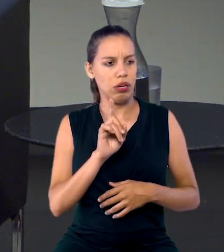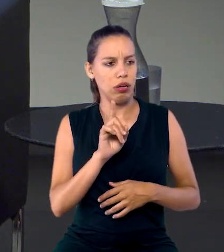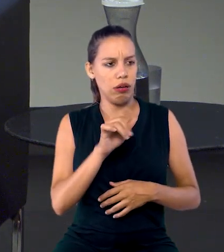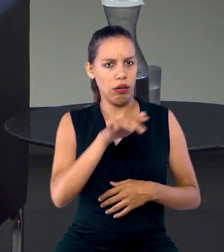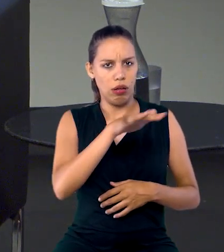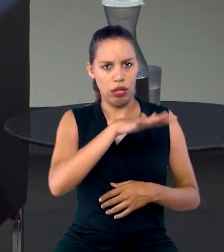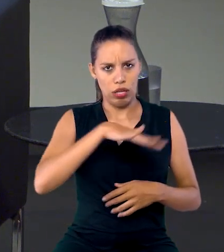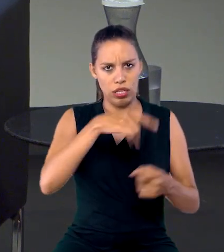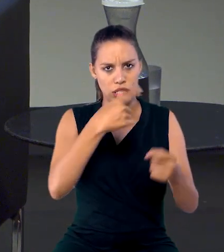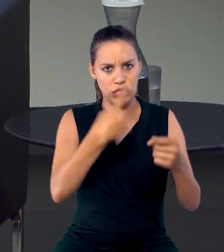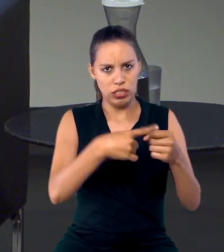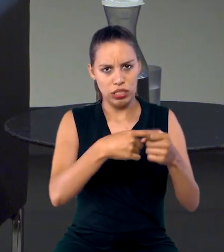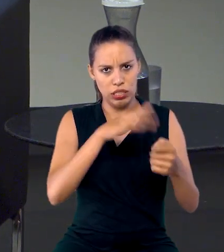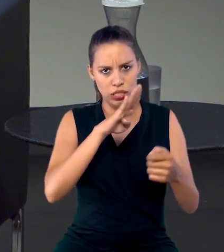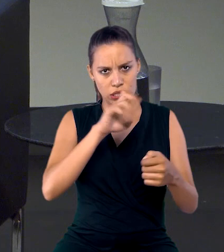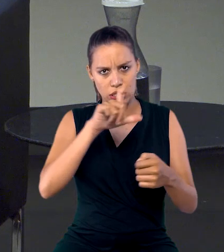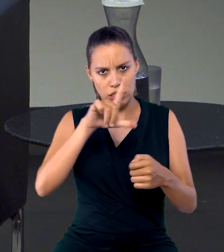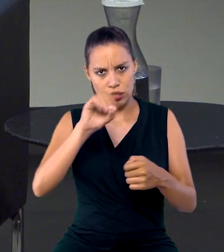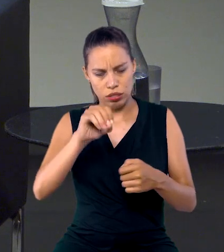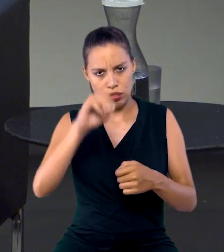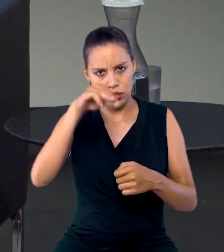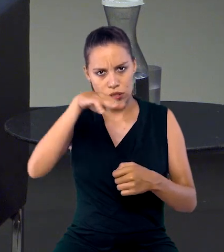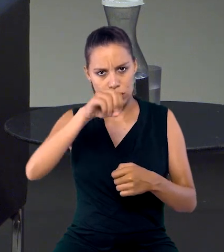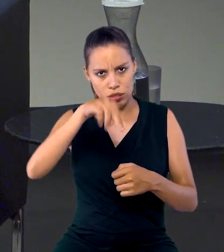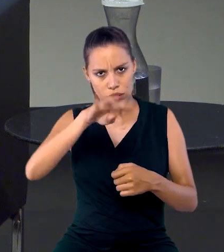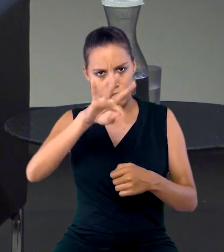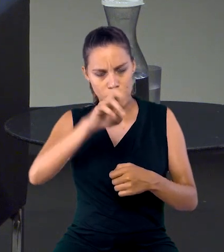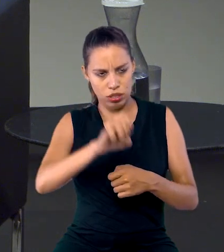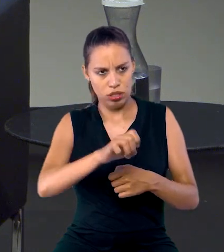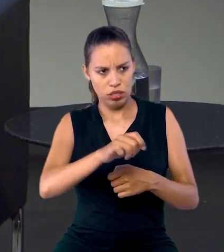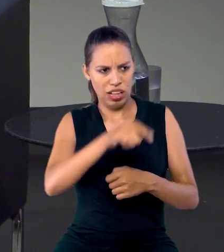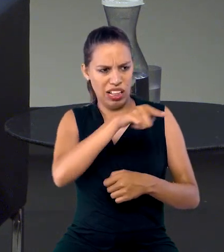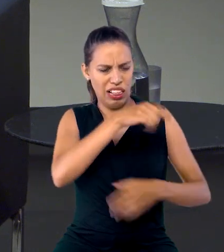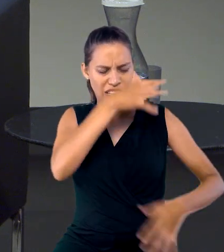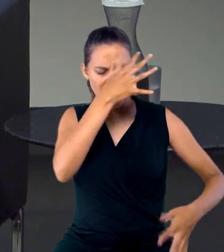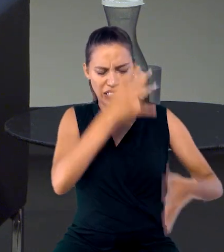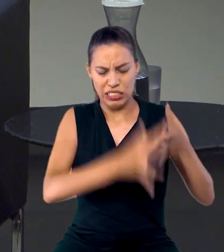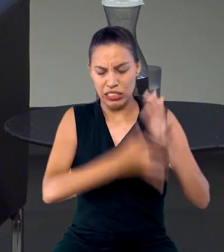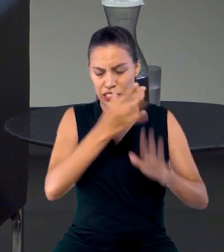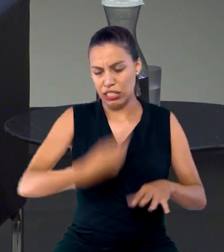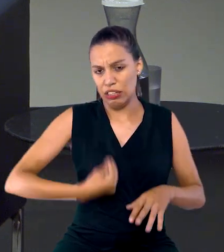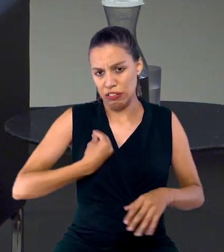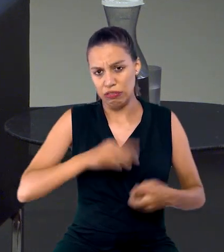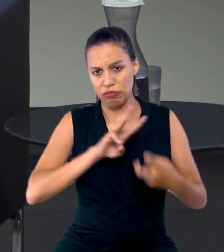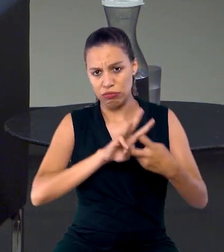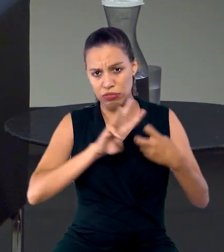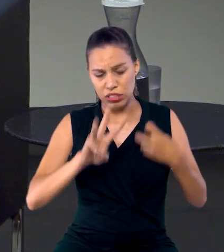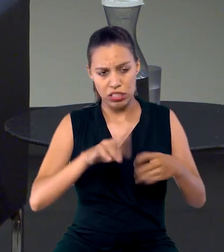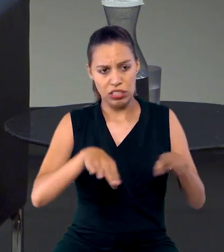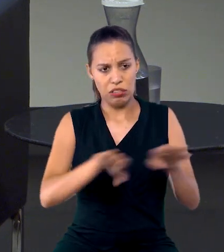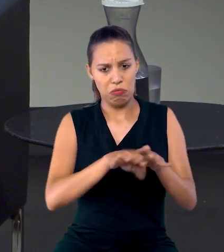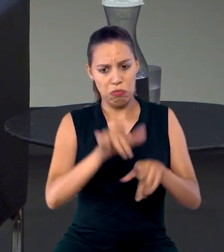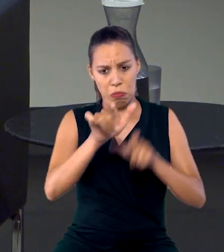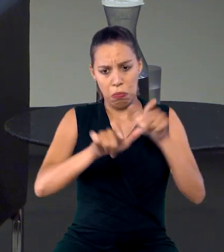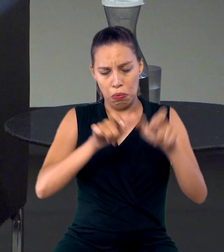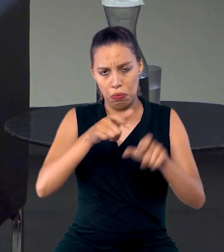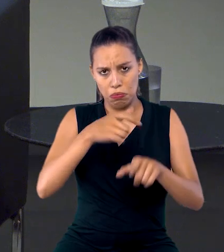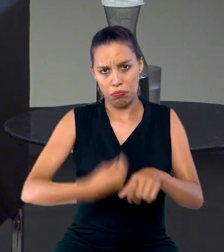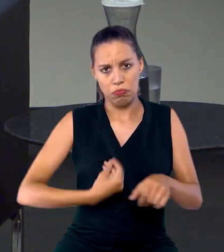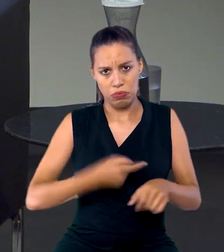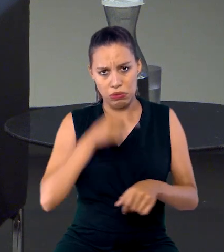Monte, que arrebenta a vida de povos indígenas e ribeirinhos, né, na região do Médio Xingu,